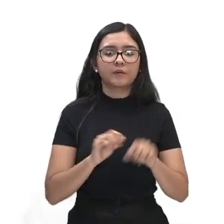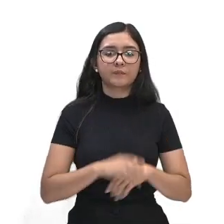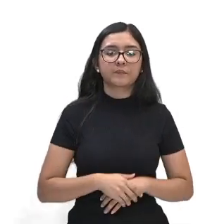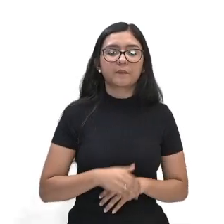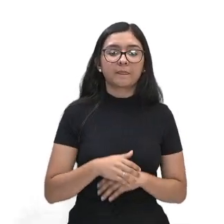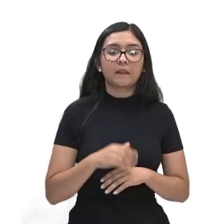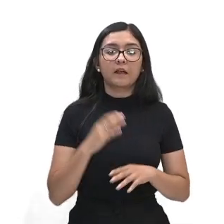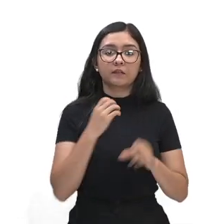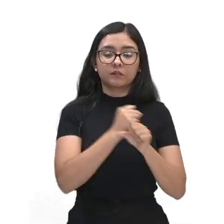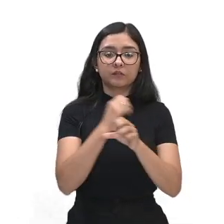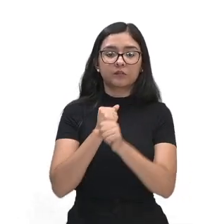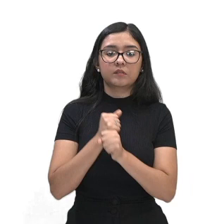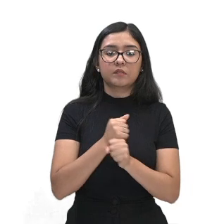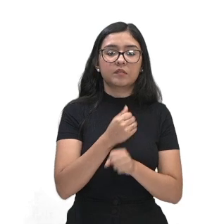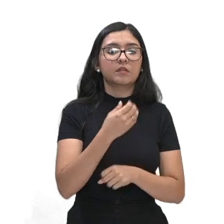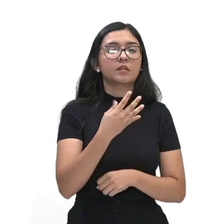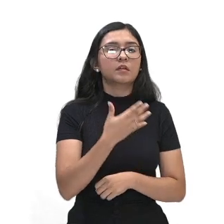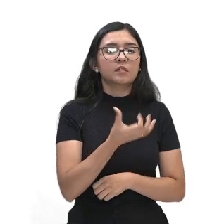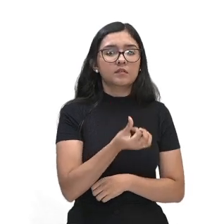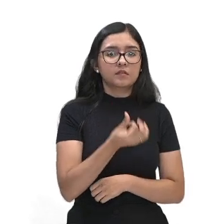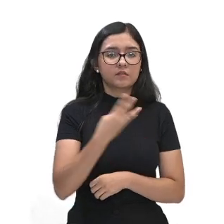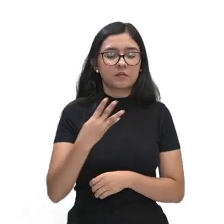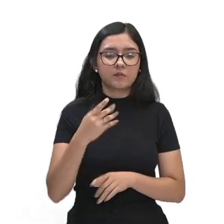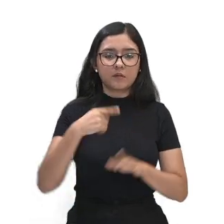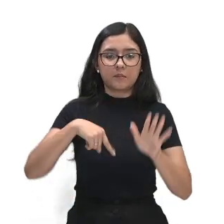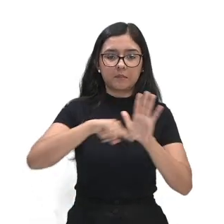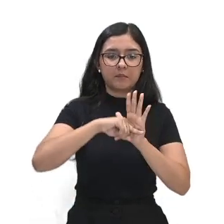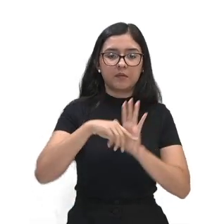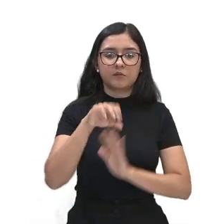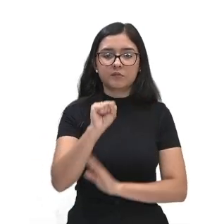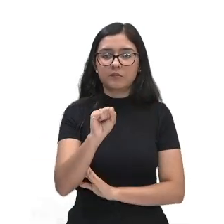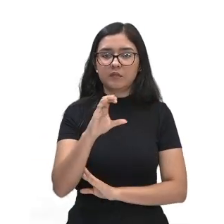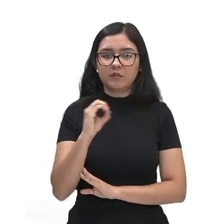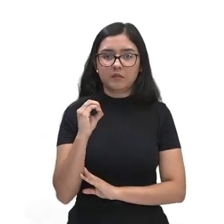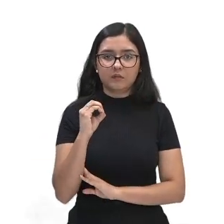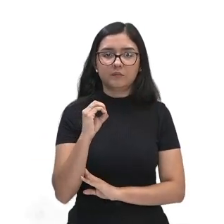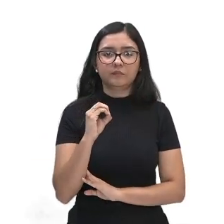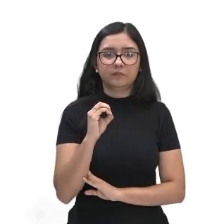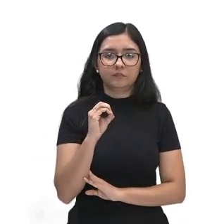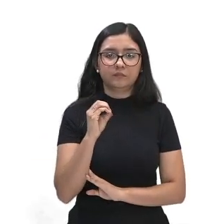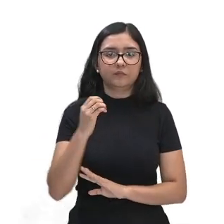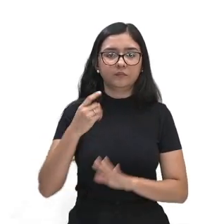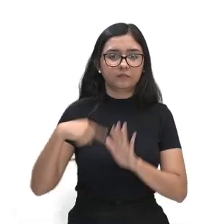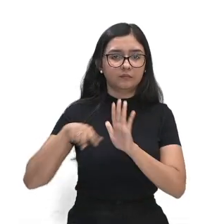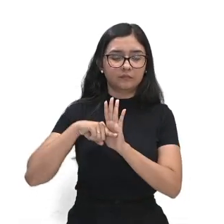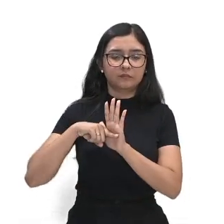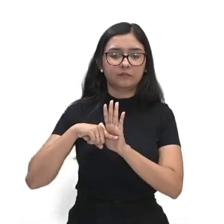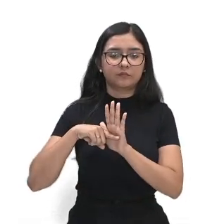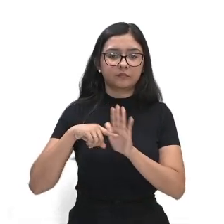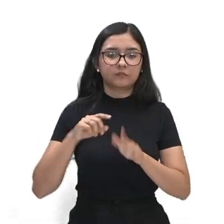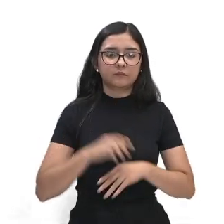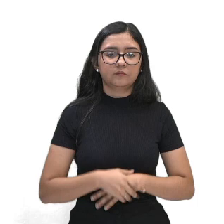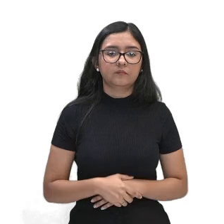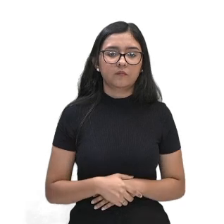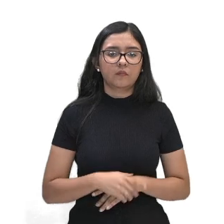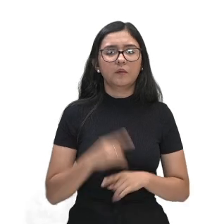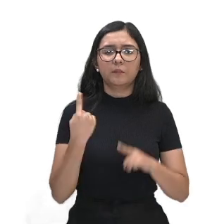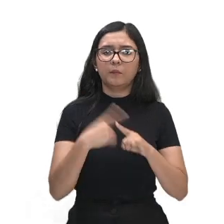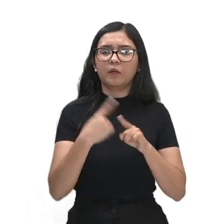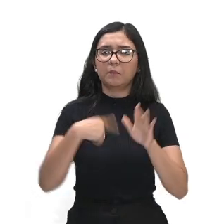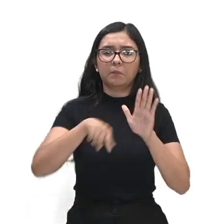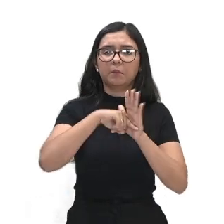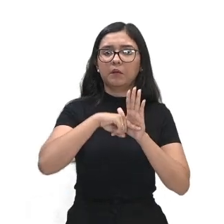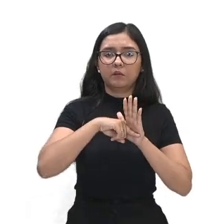64, que é a carga positiva, menos 80, que é a carga negativa, né? Por que menos 80?